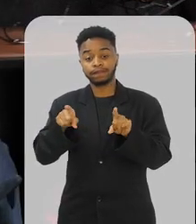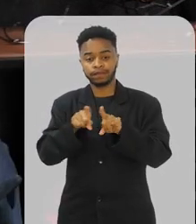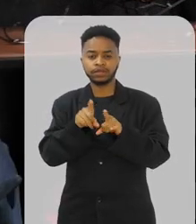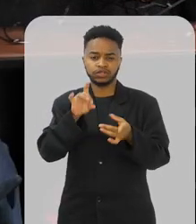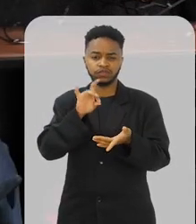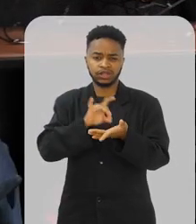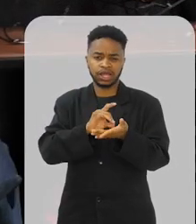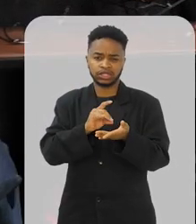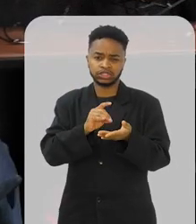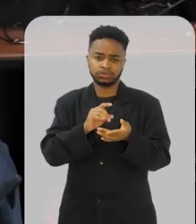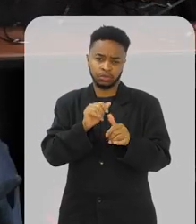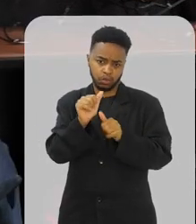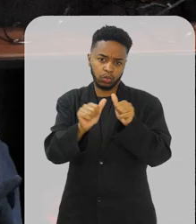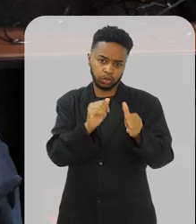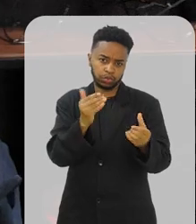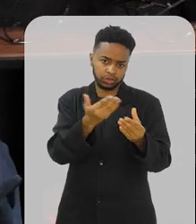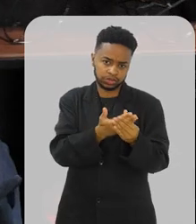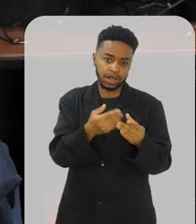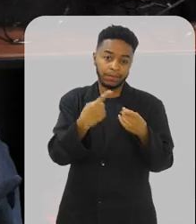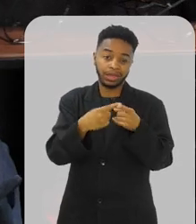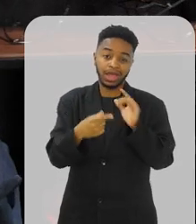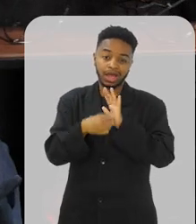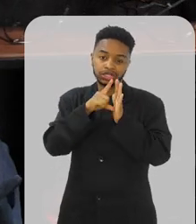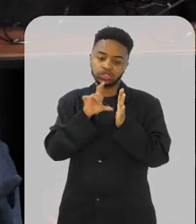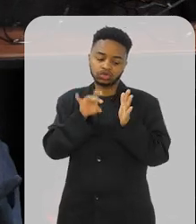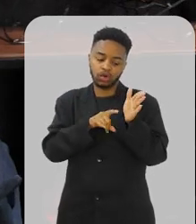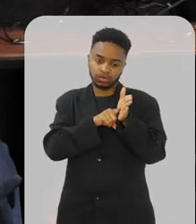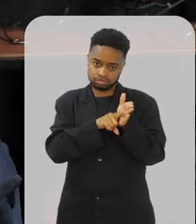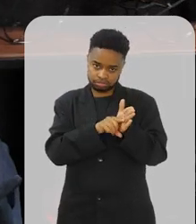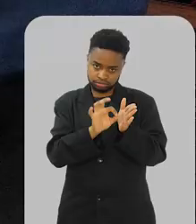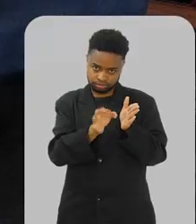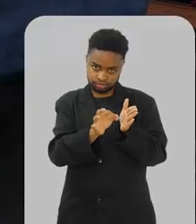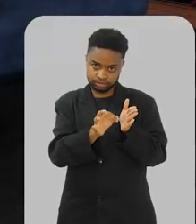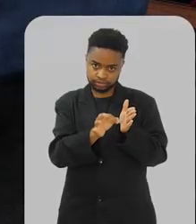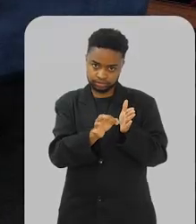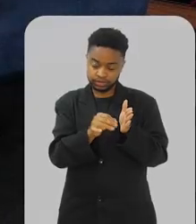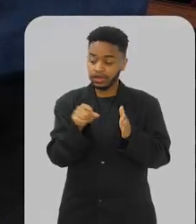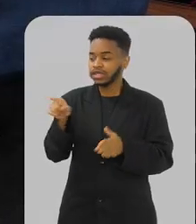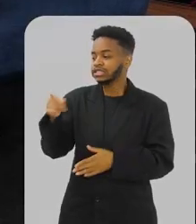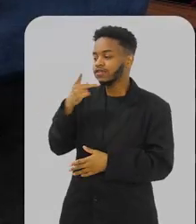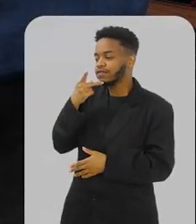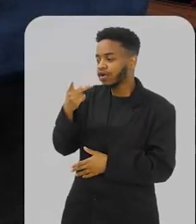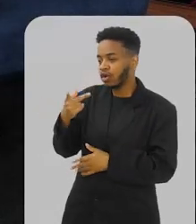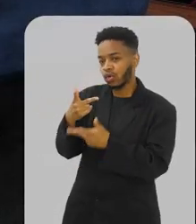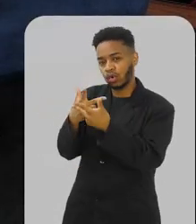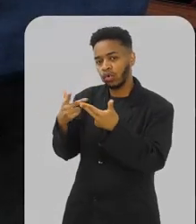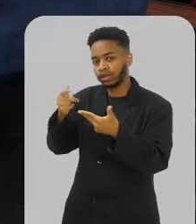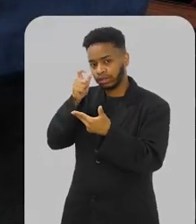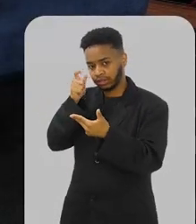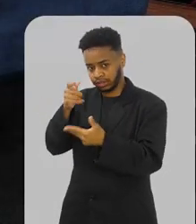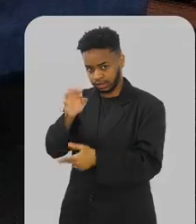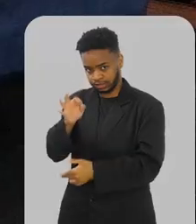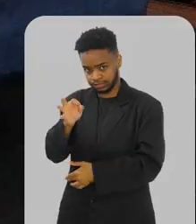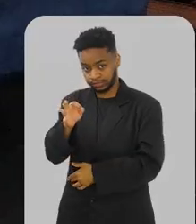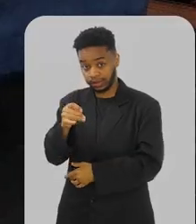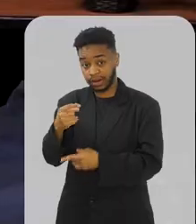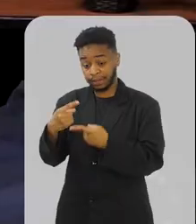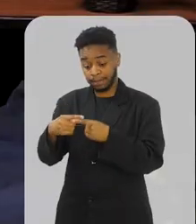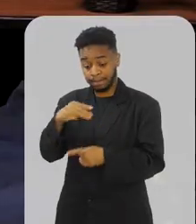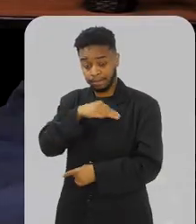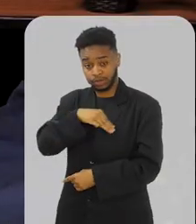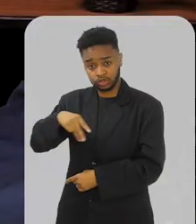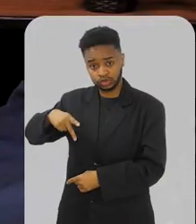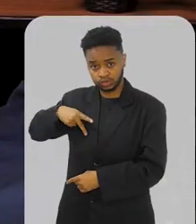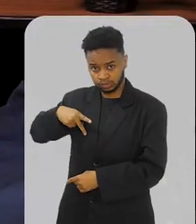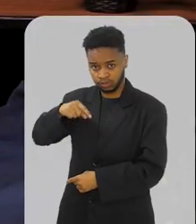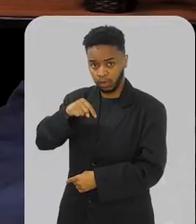virar realmente um processo, né? Porque ela é uma investigação. Você falou uma coisa interessante.